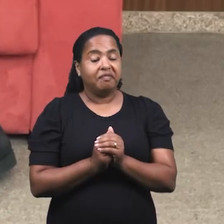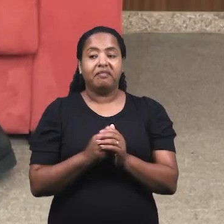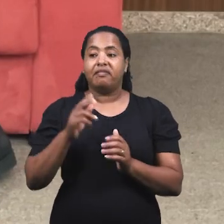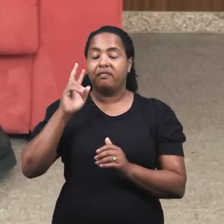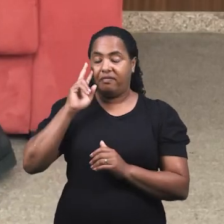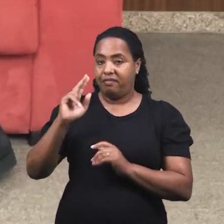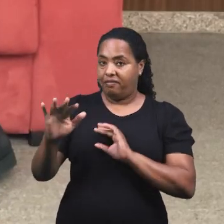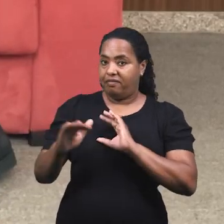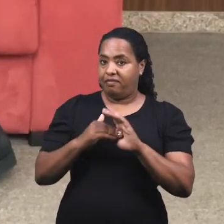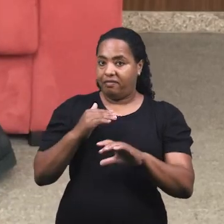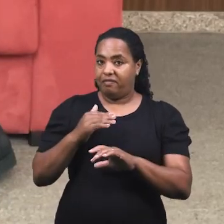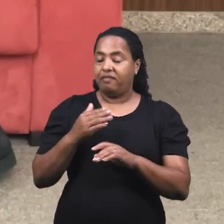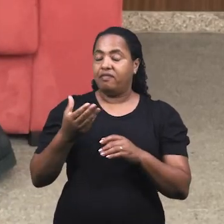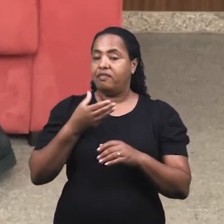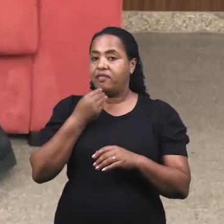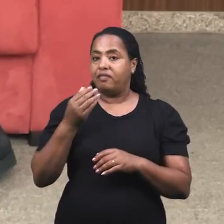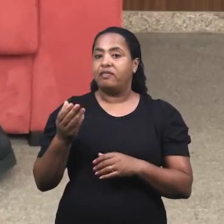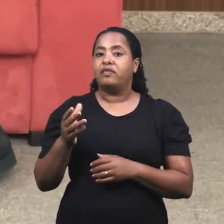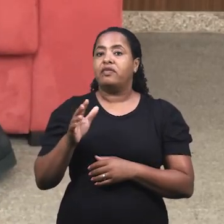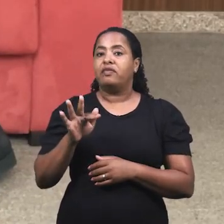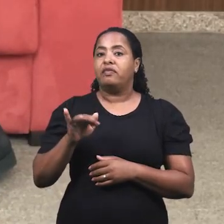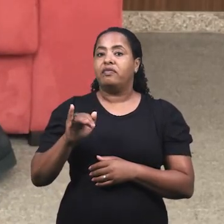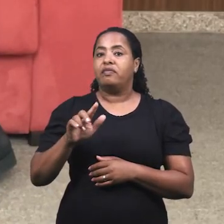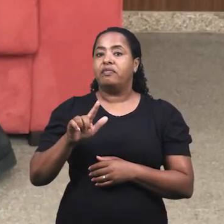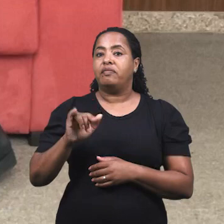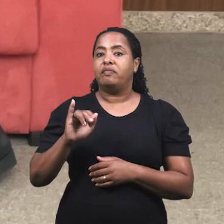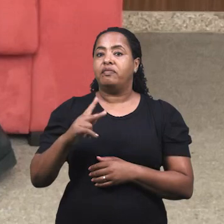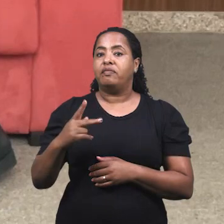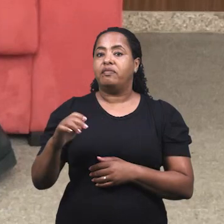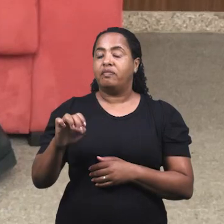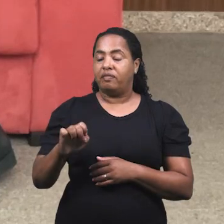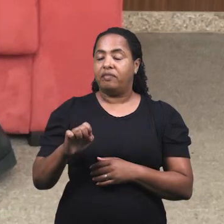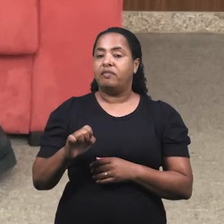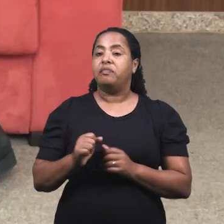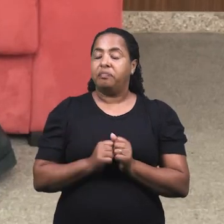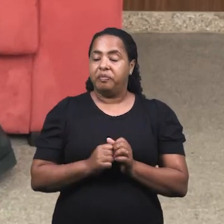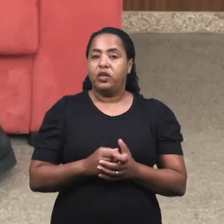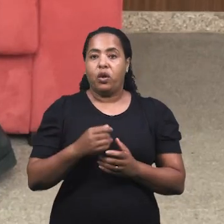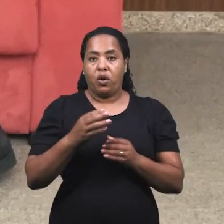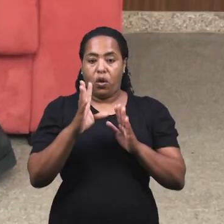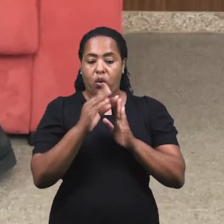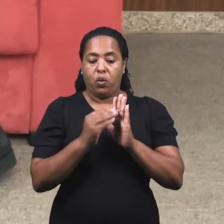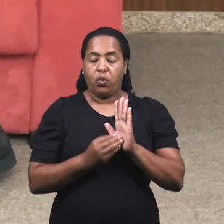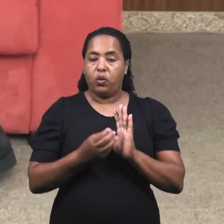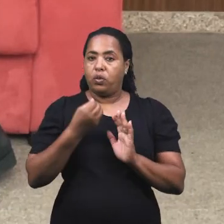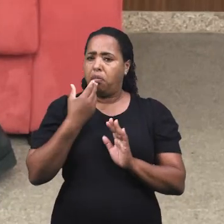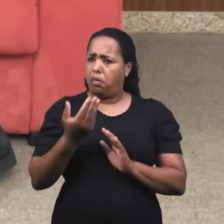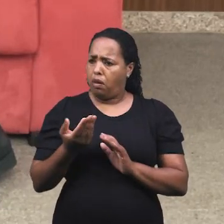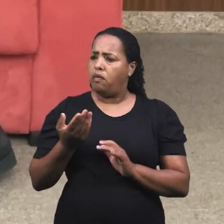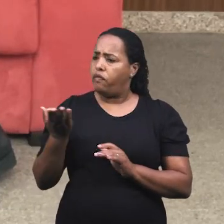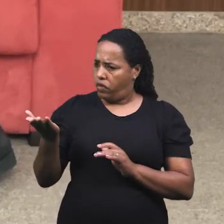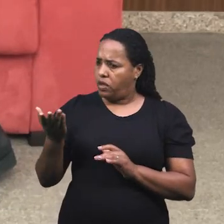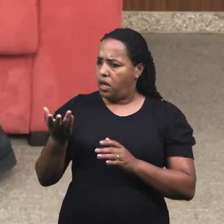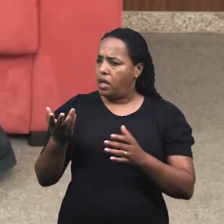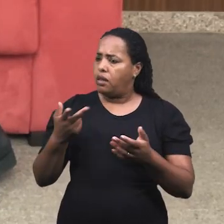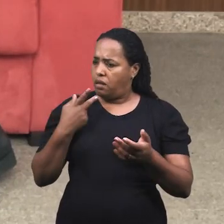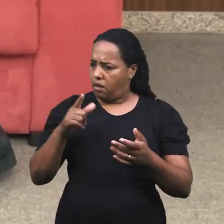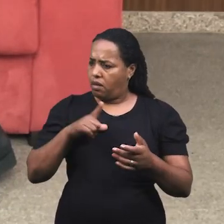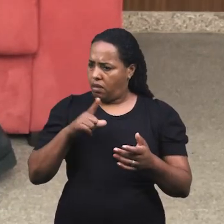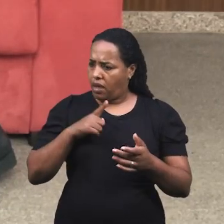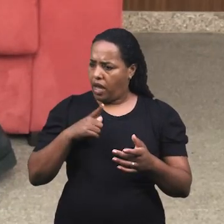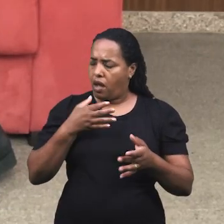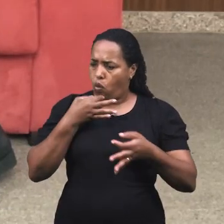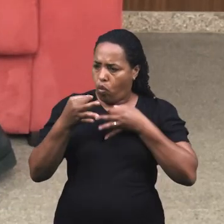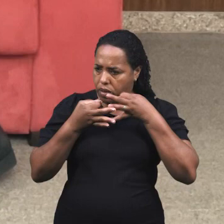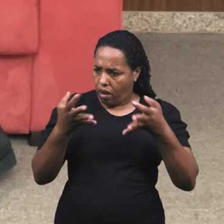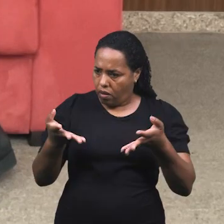meus queridos. Vimos então a participação do jovem Felipe, conteúdo, bem abrangente. Eu queria saber se o Jefferson tem